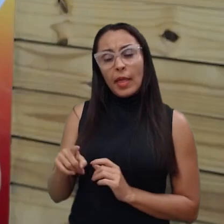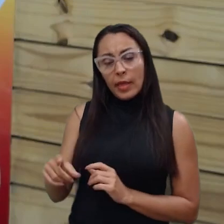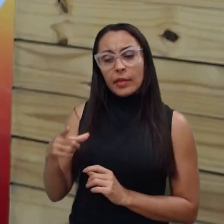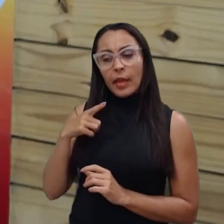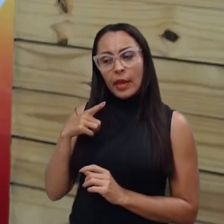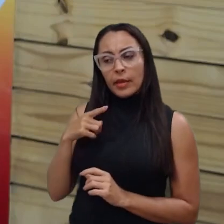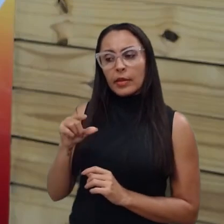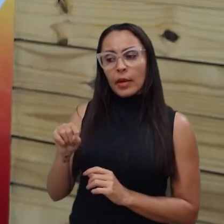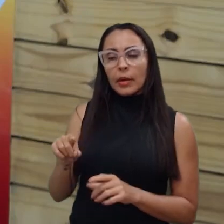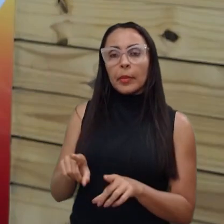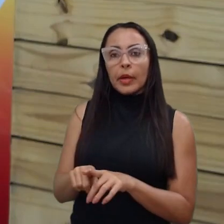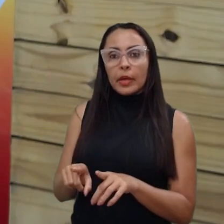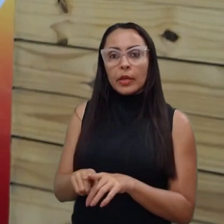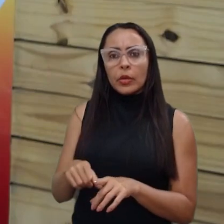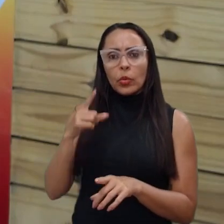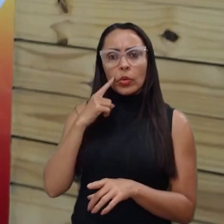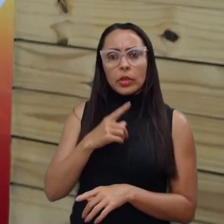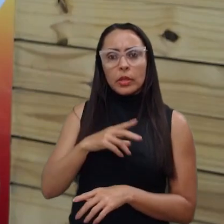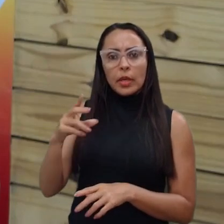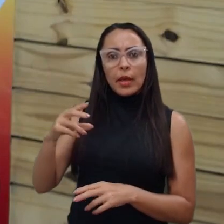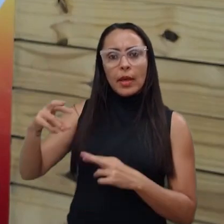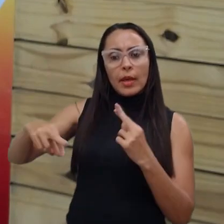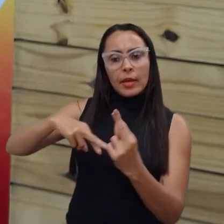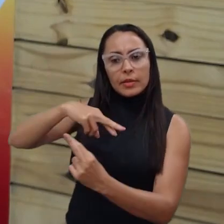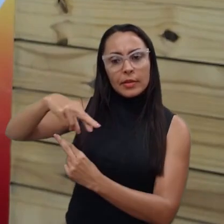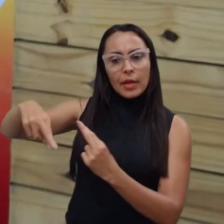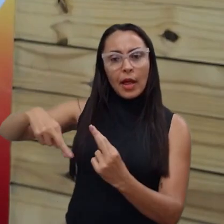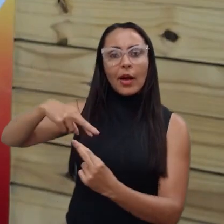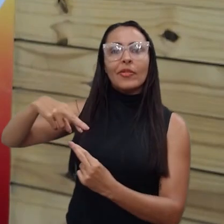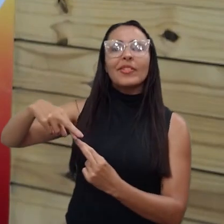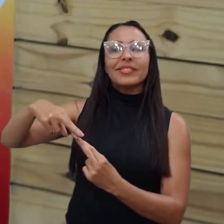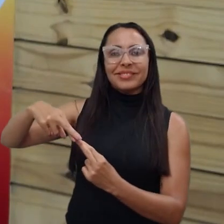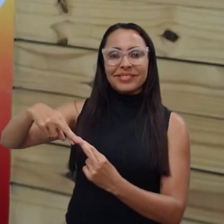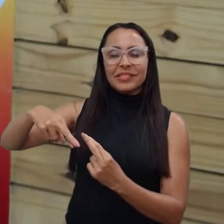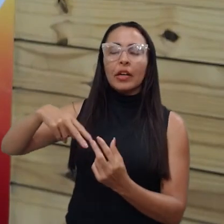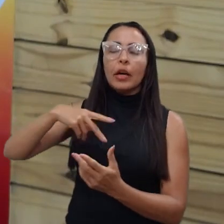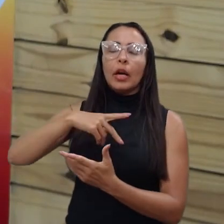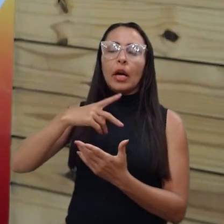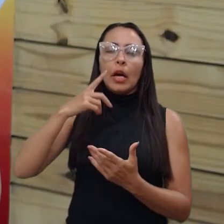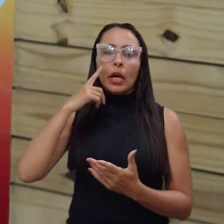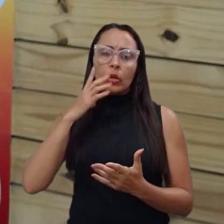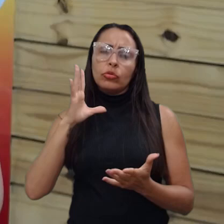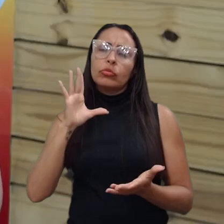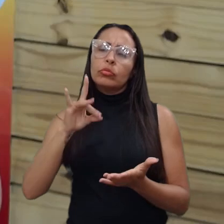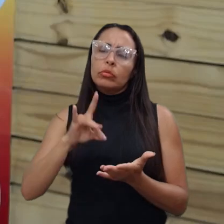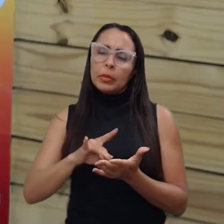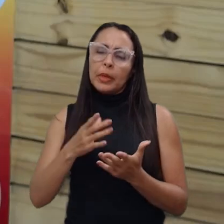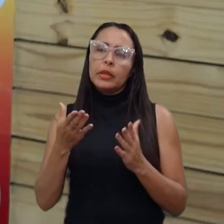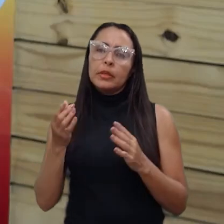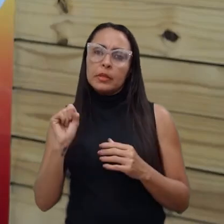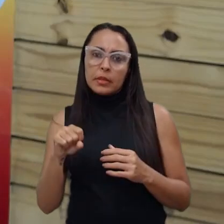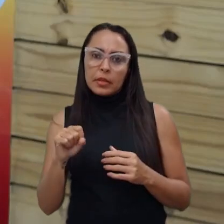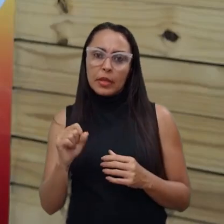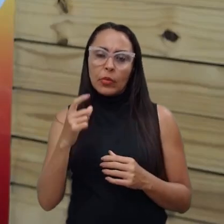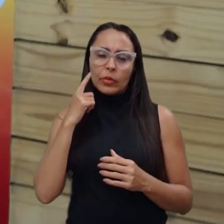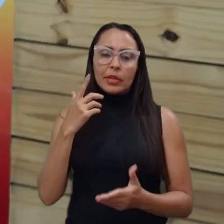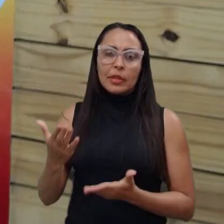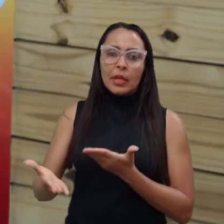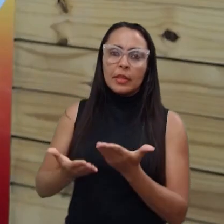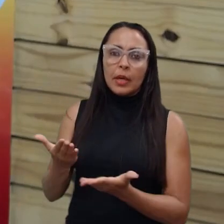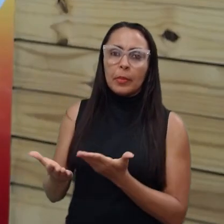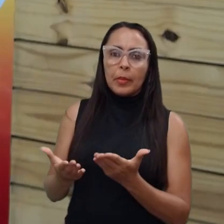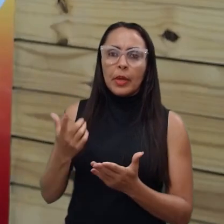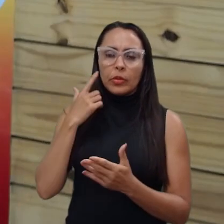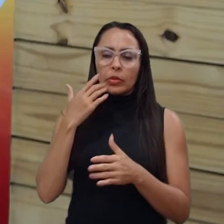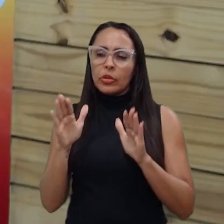que é realmente reciclável, não é? E aí é justamente quando entra o processo de tratamento e